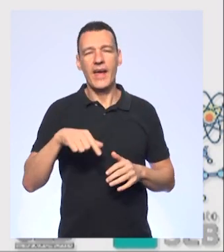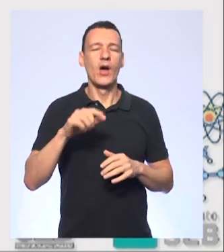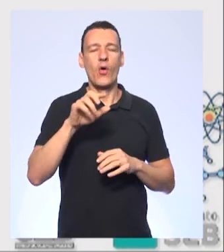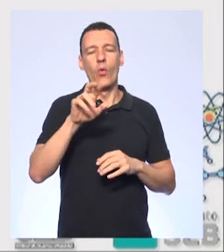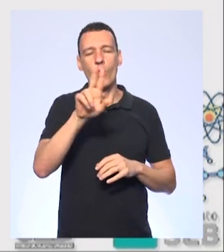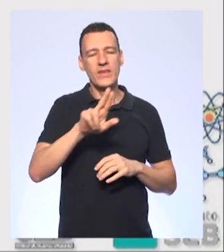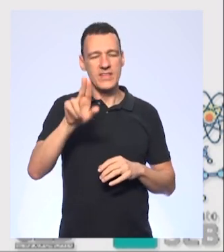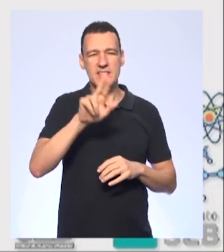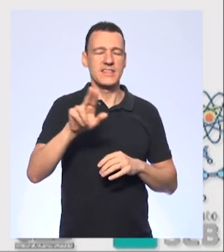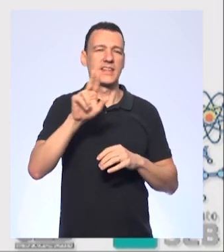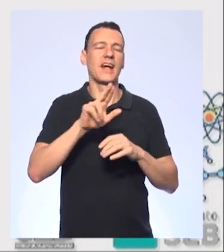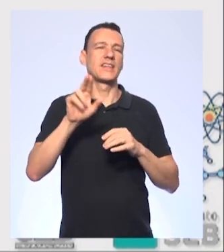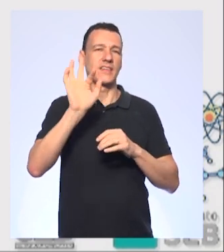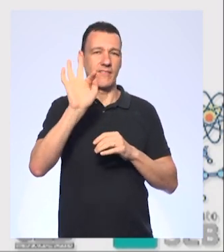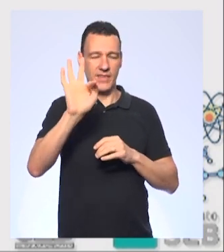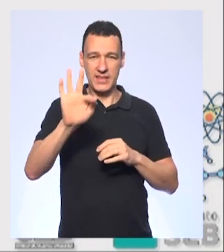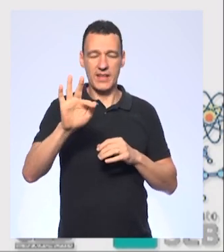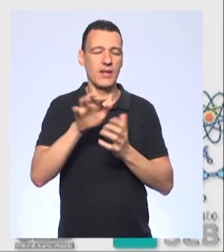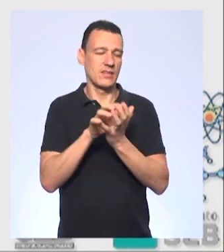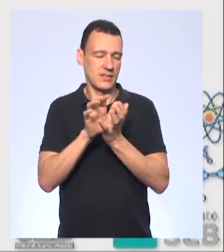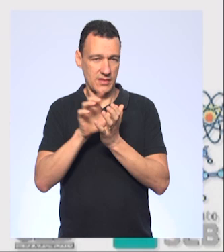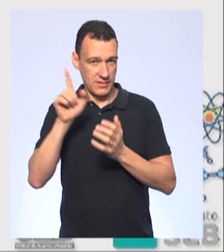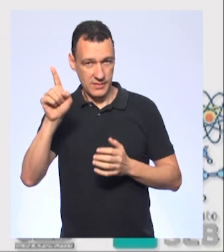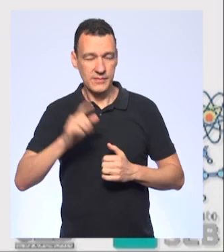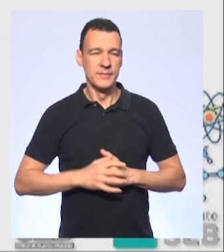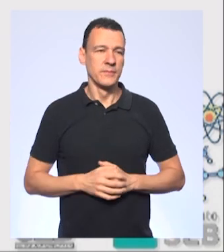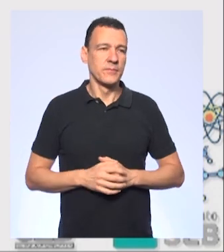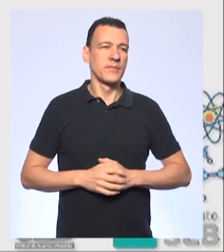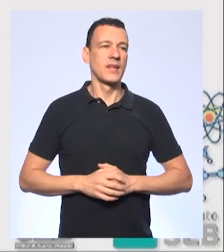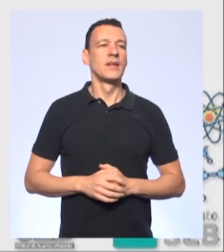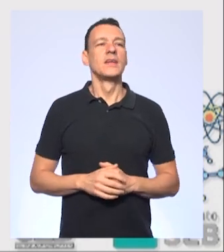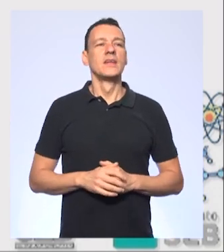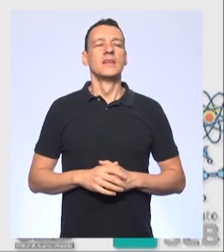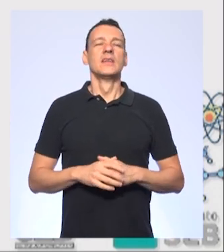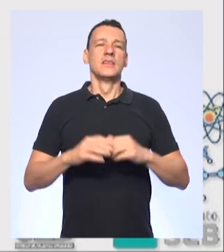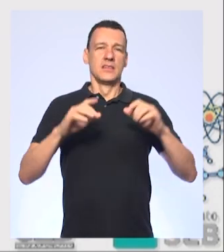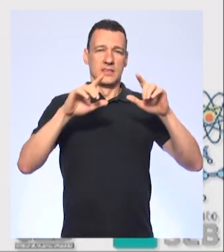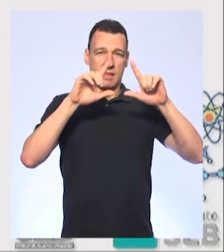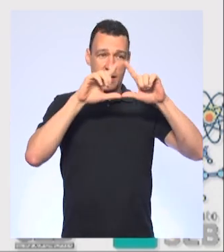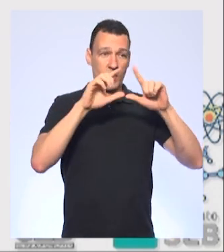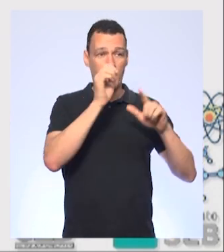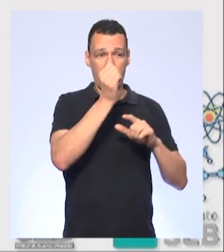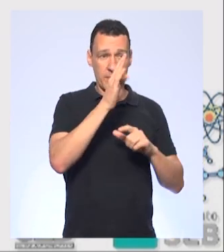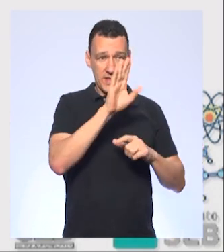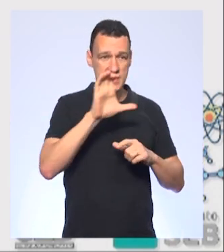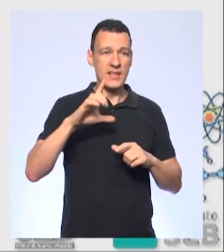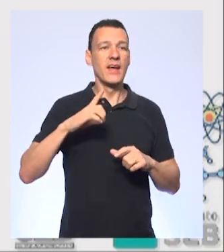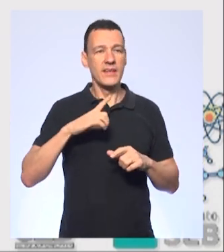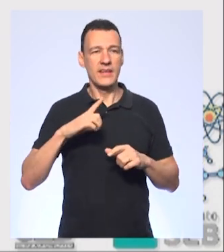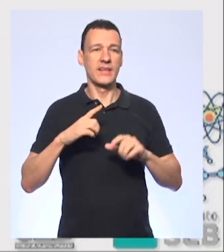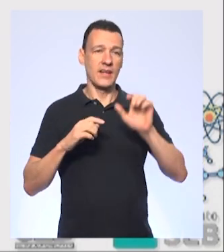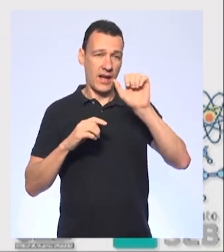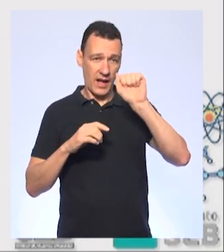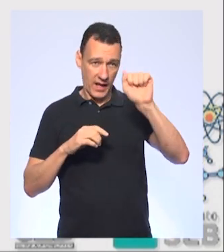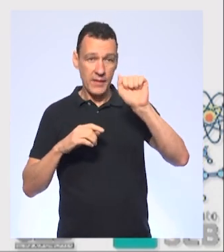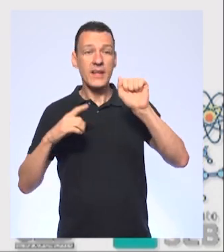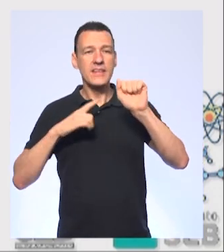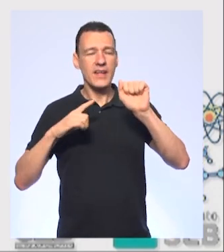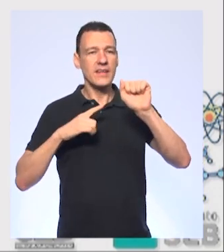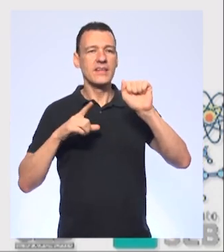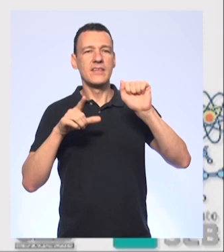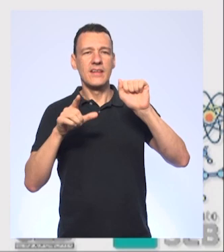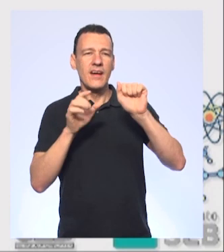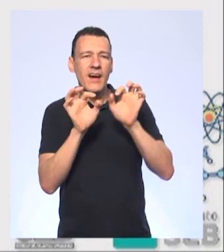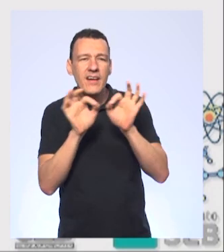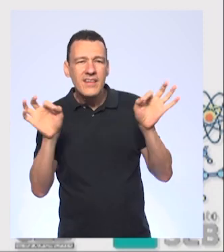Pernambuco, top. O triângulo ABC é retângulo em A e tem catetos medindo 12 e 24